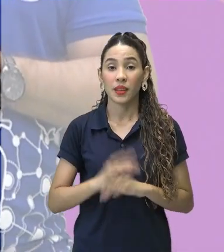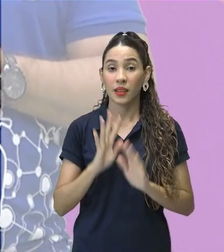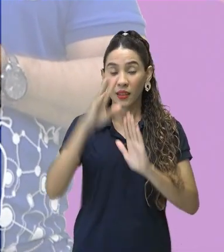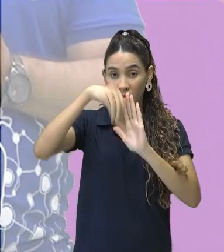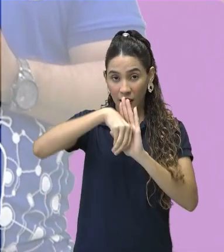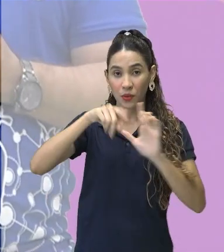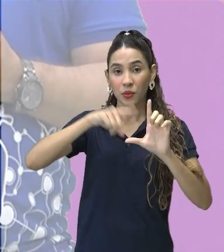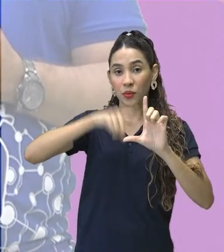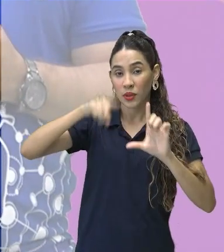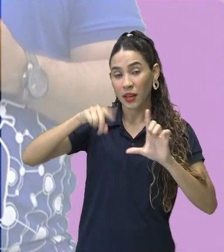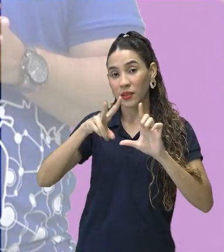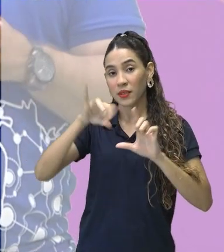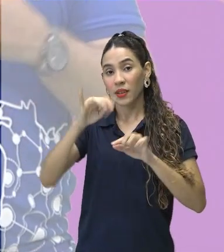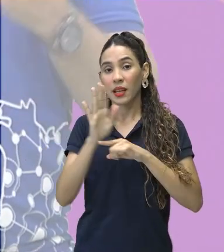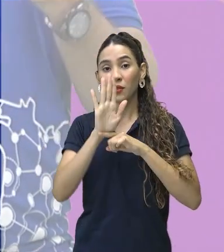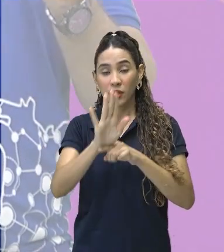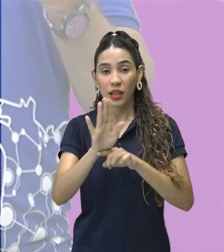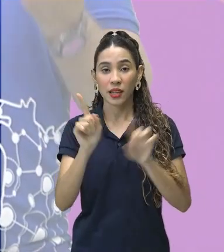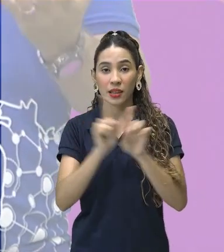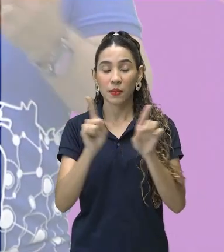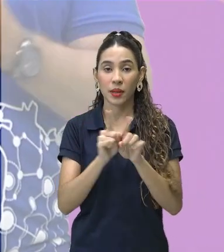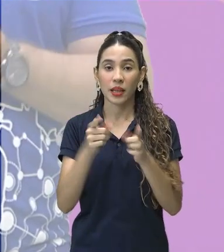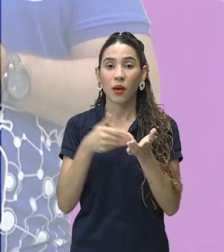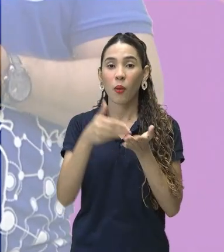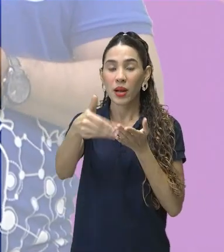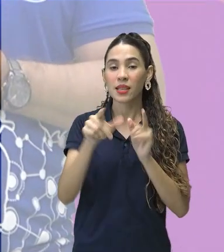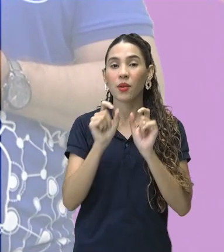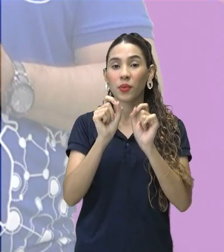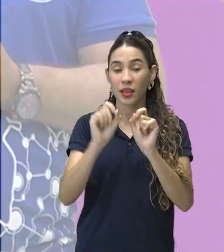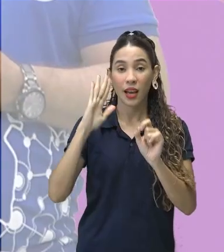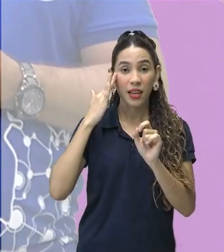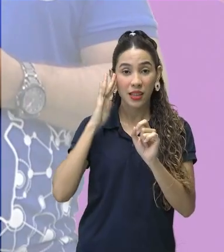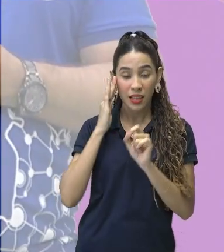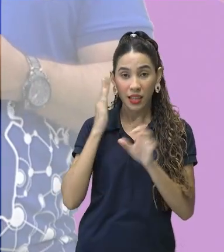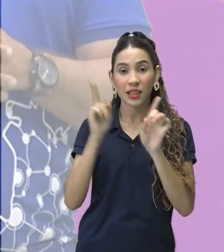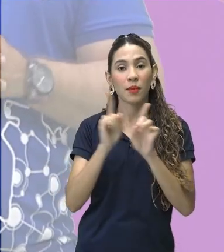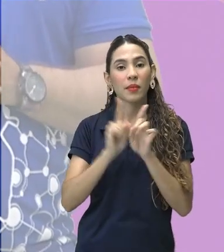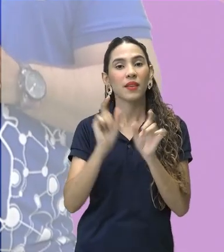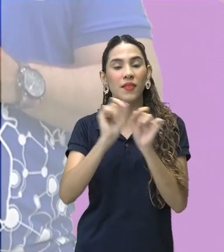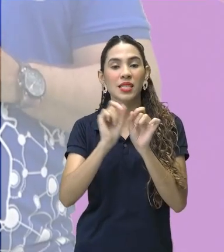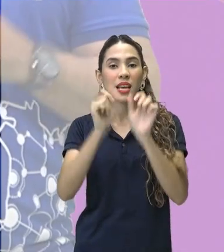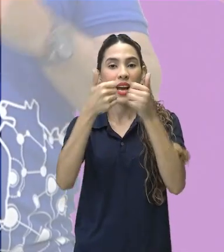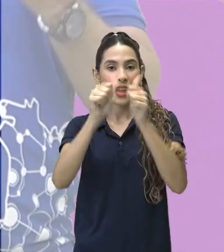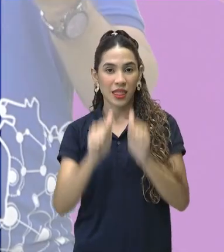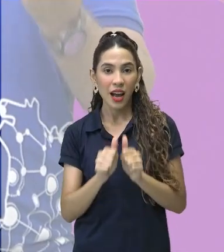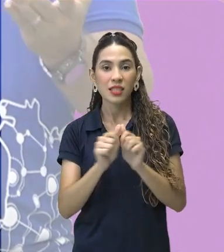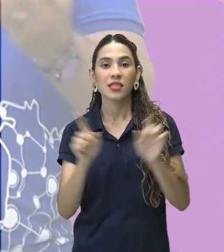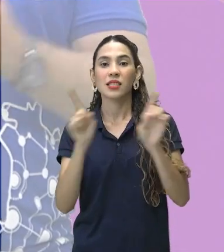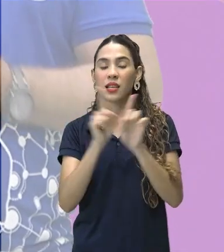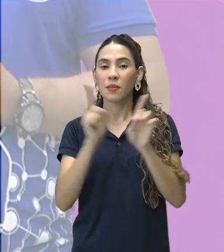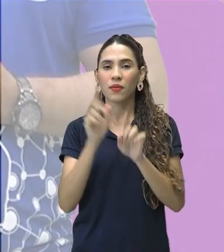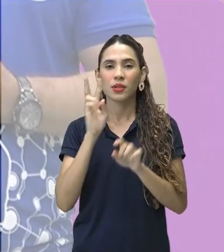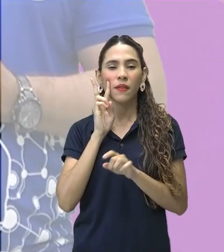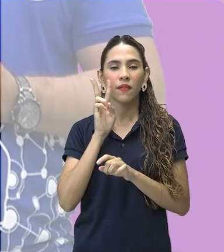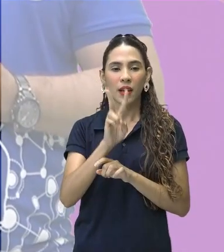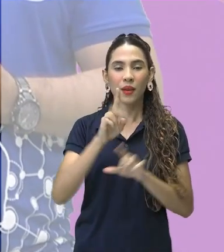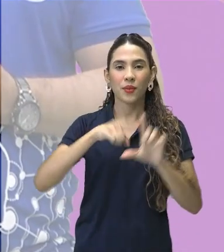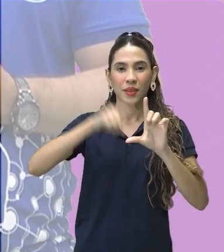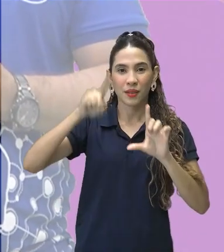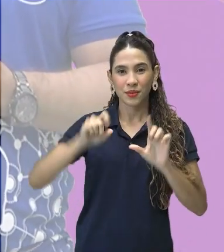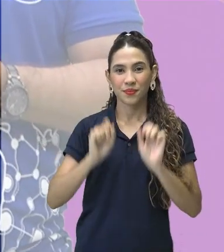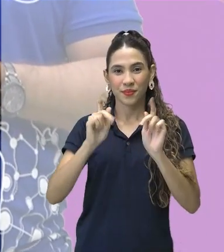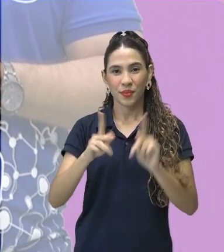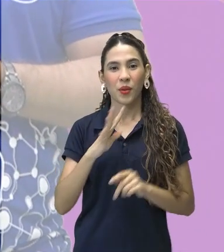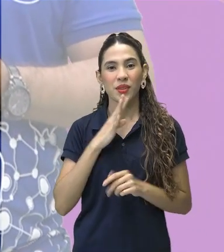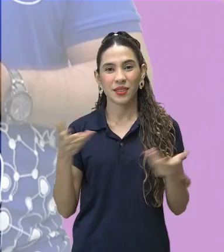presentes e vai ajudar você a começar a entender, a fazer a interpretação ali ao ver um gráfico.